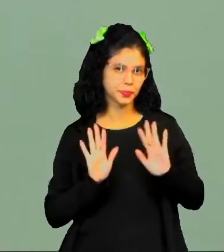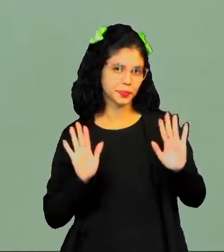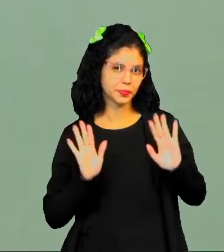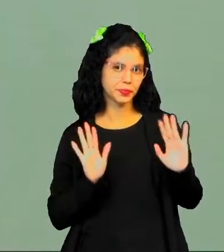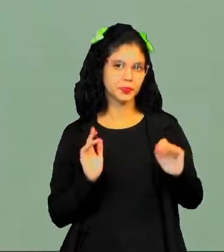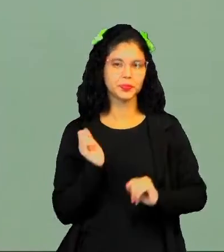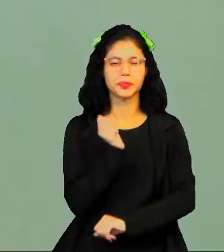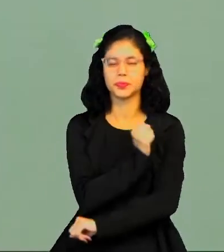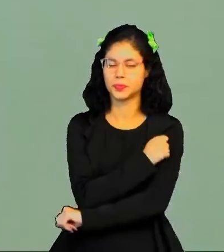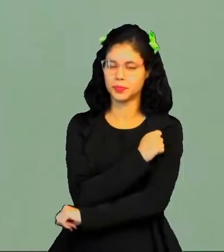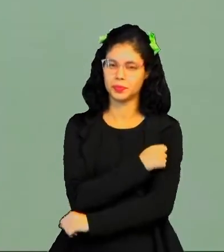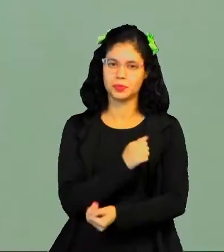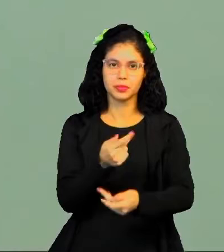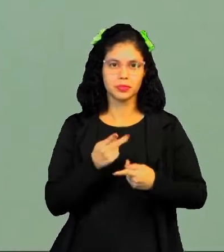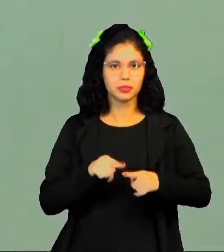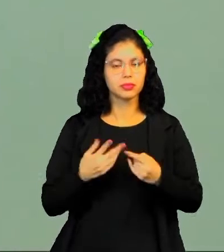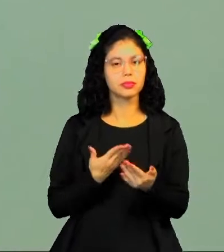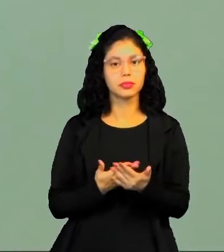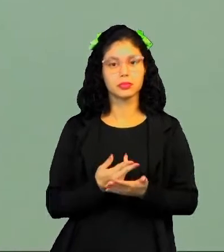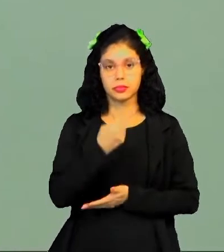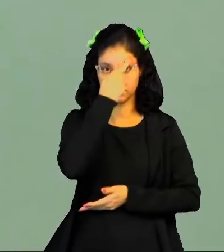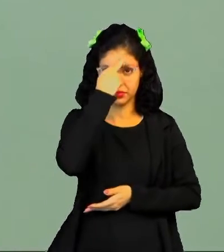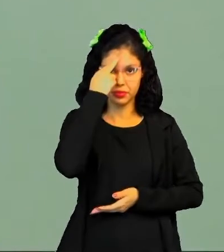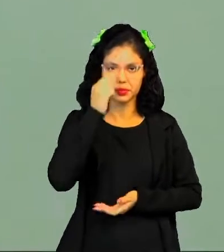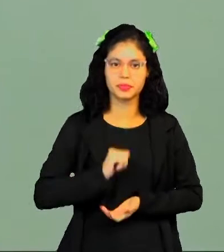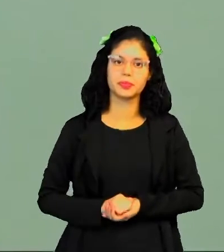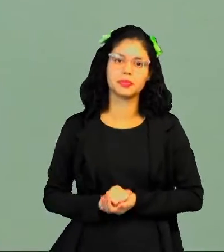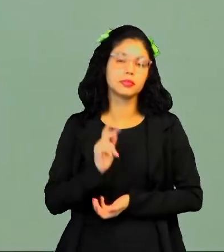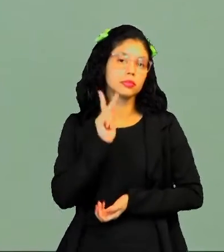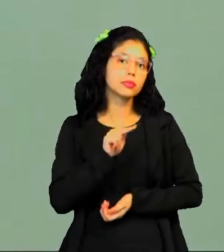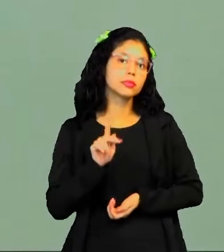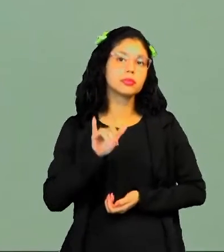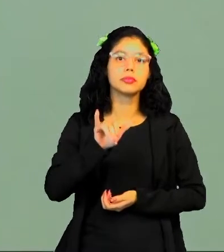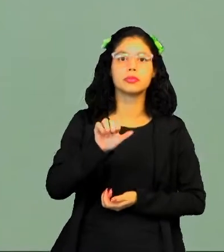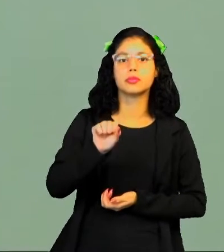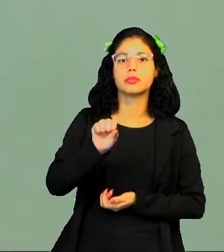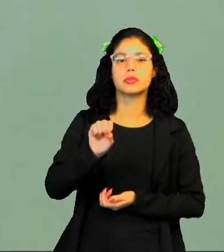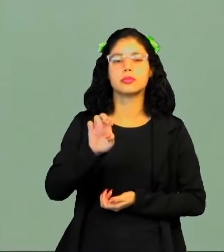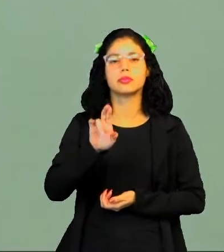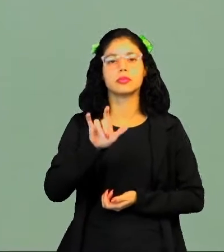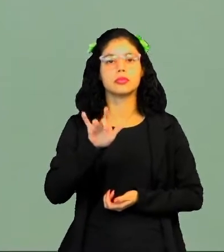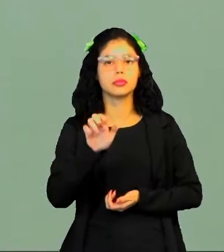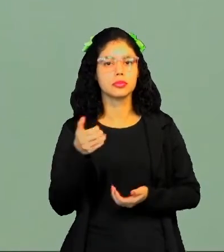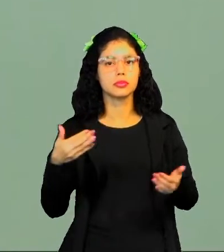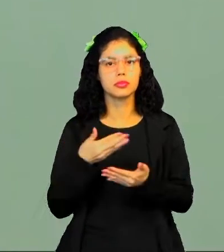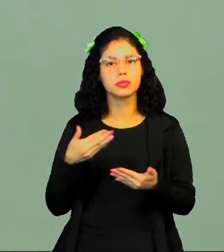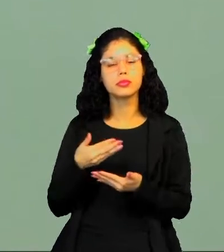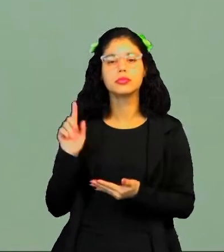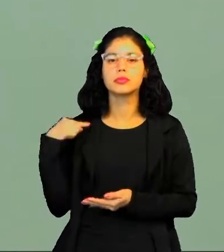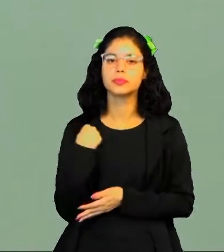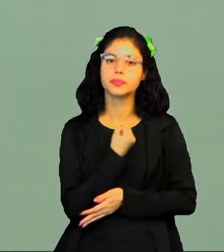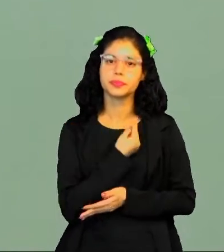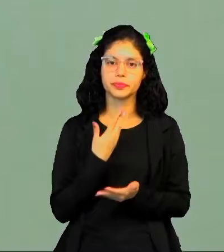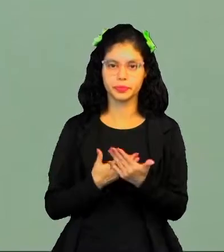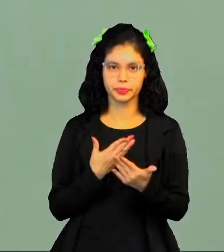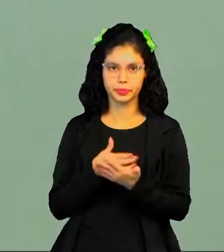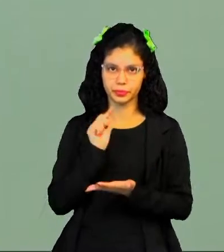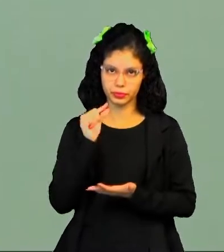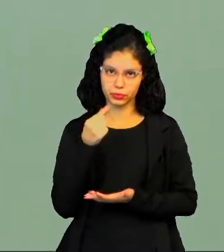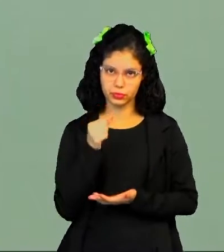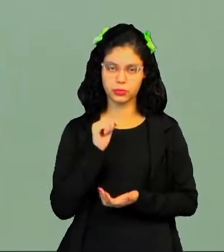Olá, alunos e alunos, bem-vindos a mais uma aula de História. Eu sou a professora Isabelle e na aula de hoje nós vamos estudar um pouco sobre